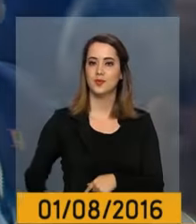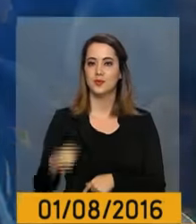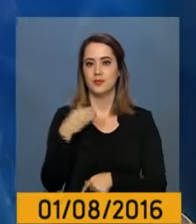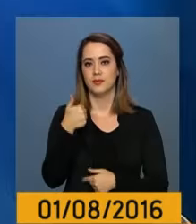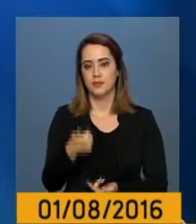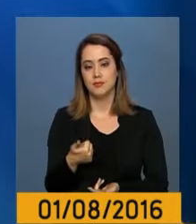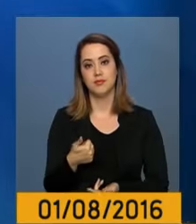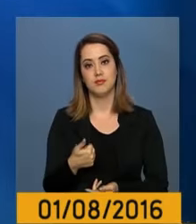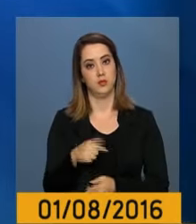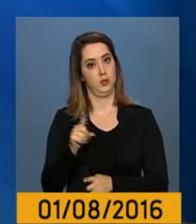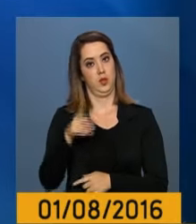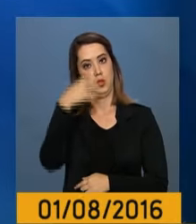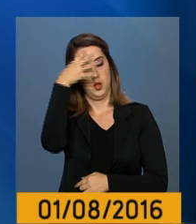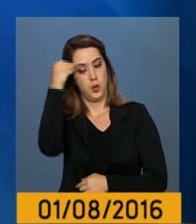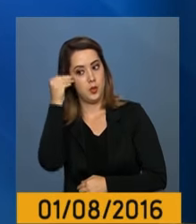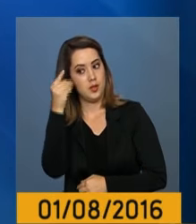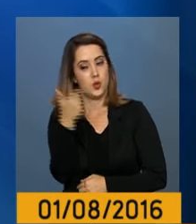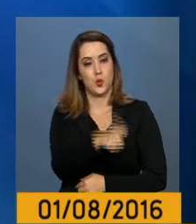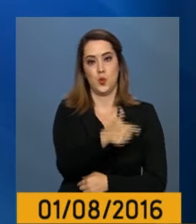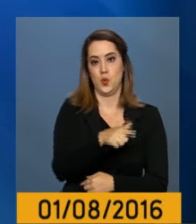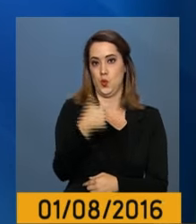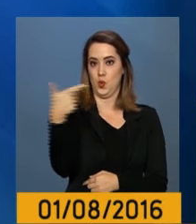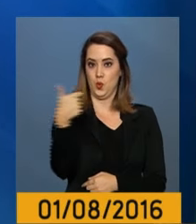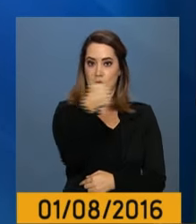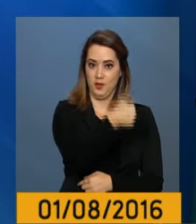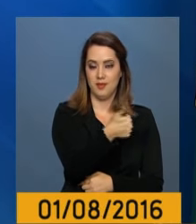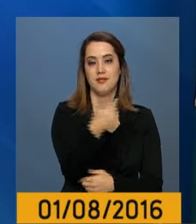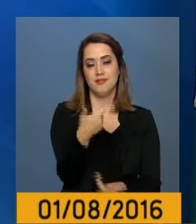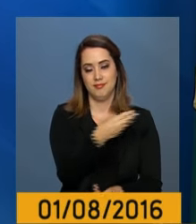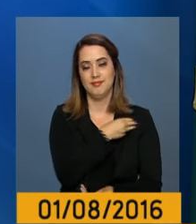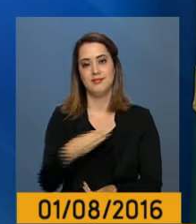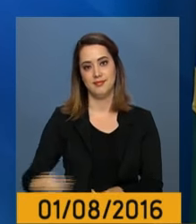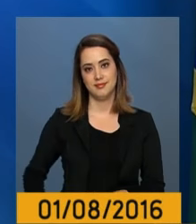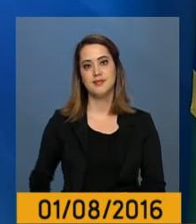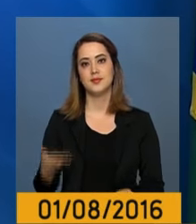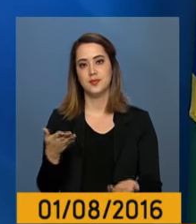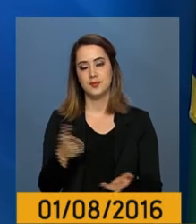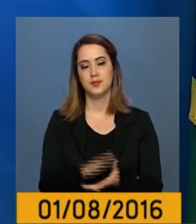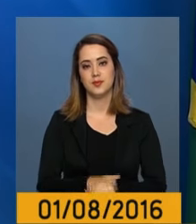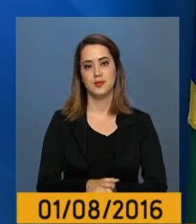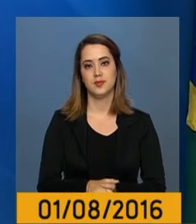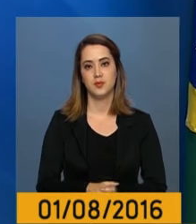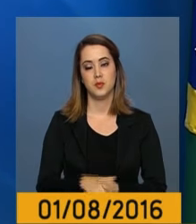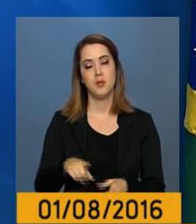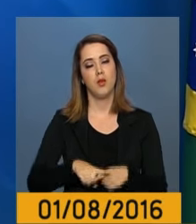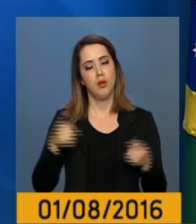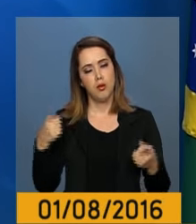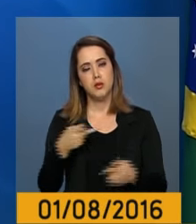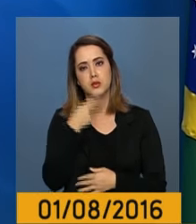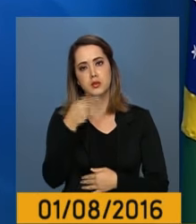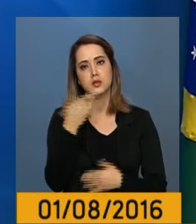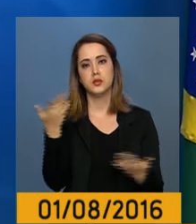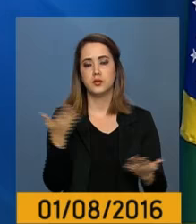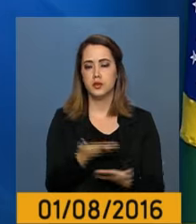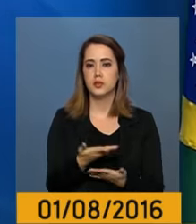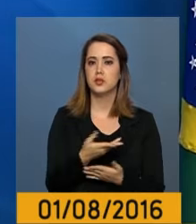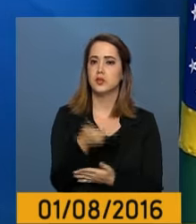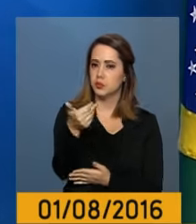Não esquecendo dos outros 21 ministros, naturalmente, não é? Mas eu registro esse fato, senhora